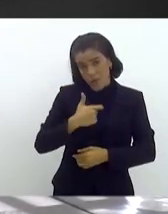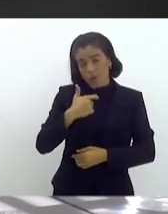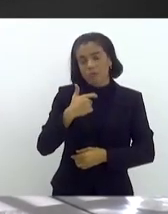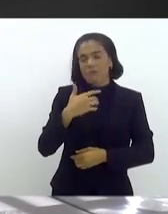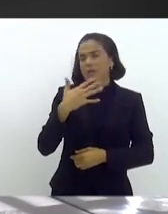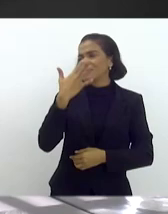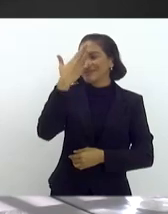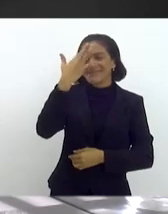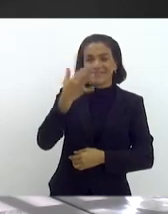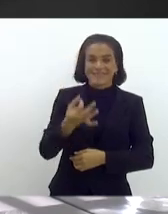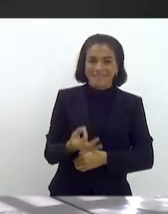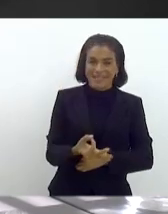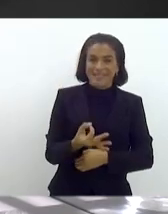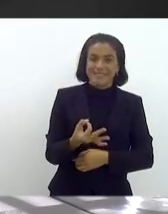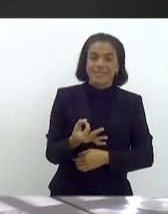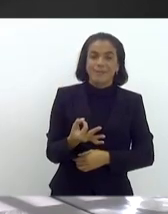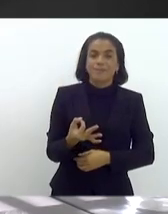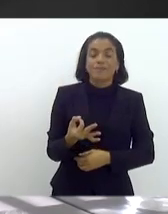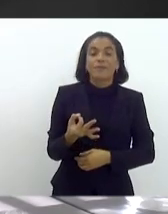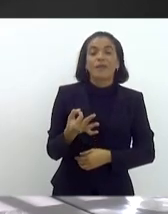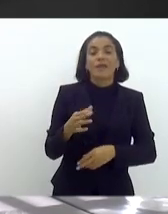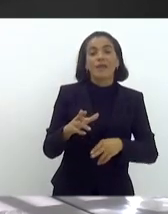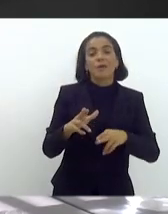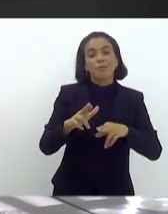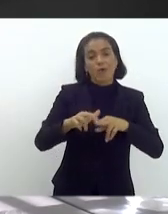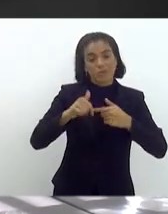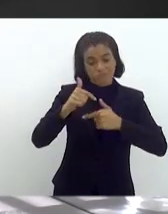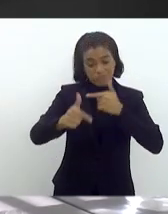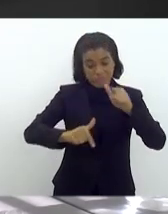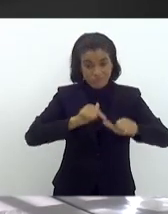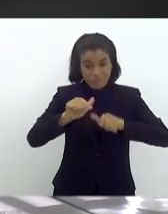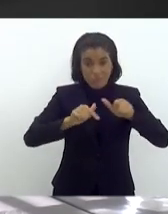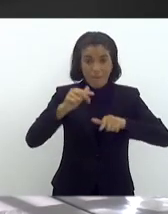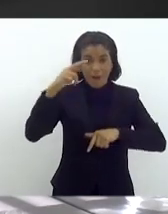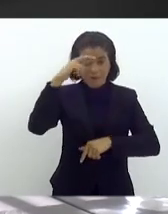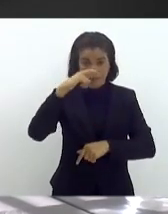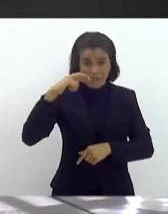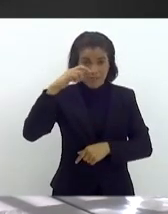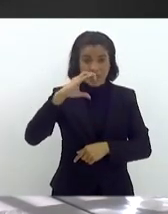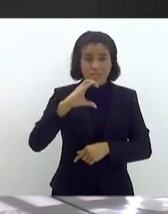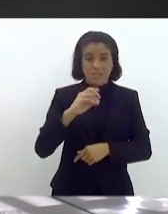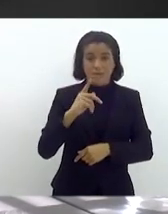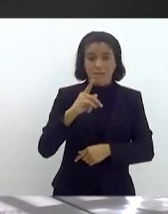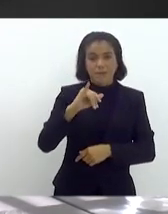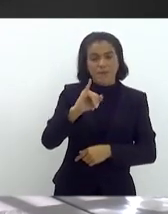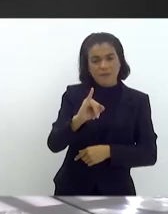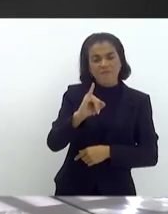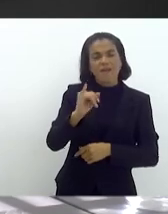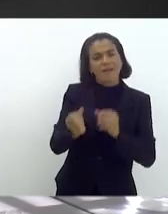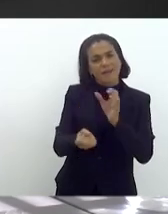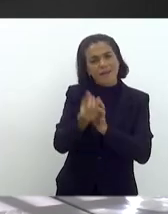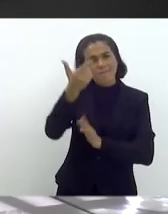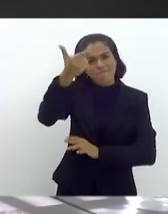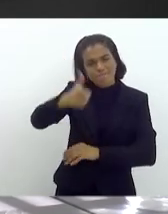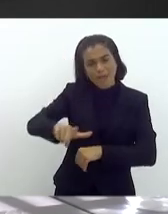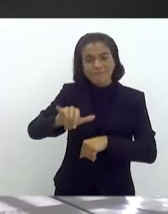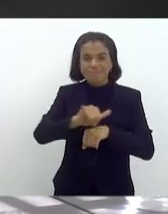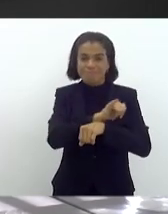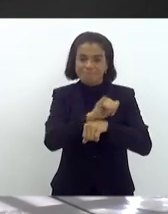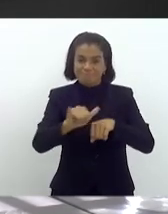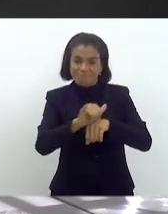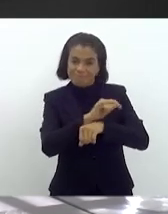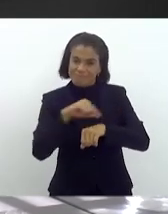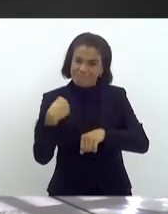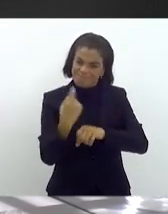não tenho certeza que através desse trabalho dessa CPI Vamos criar mais mecanismo para que vocês tenham